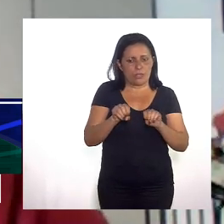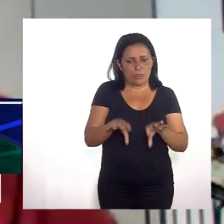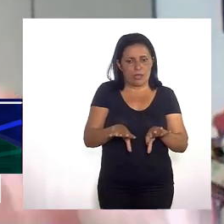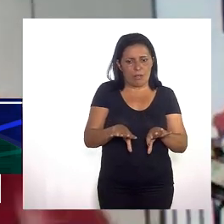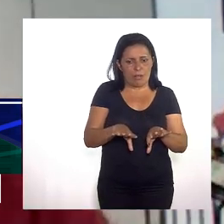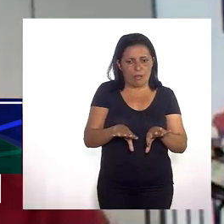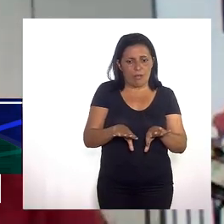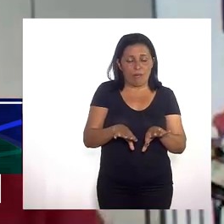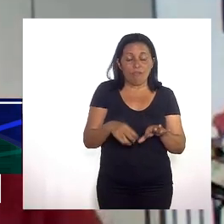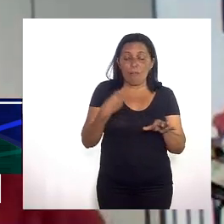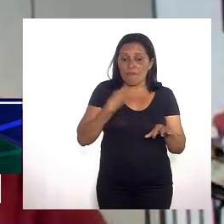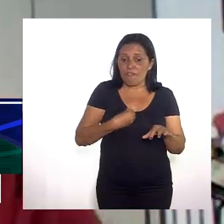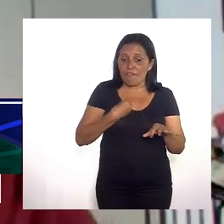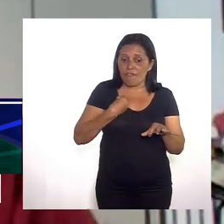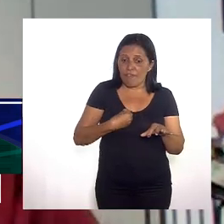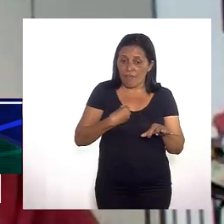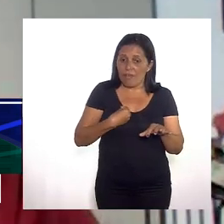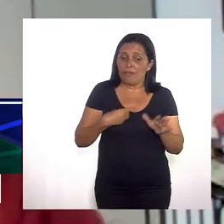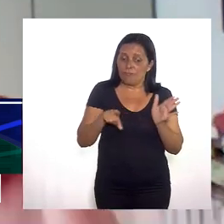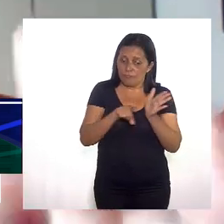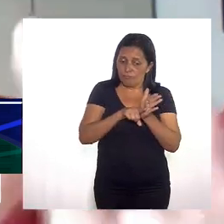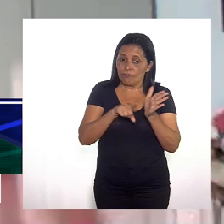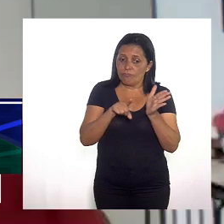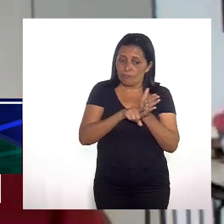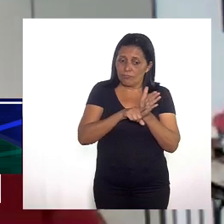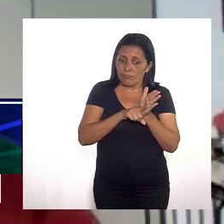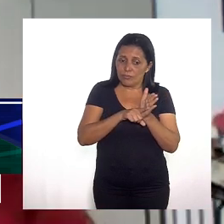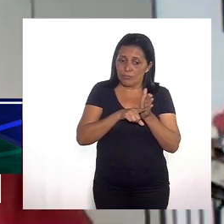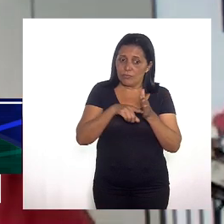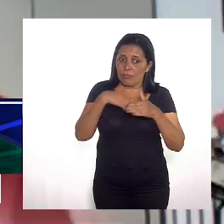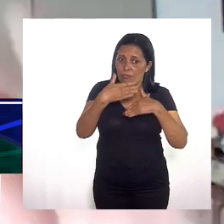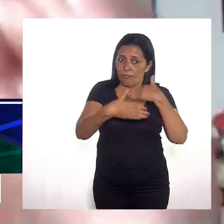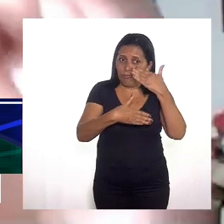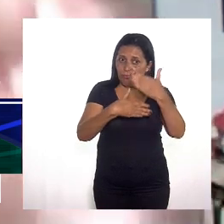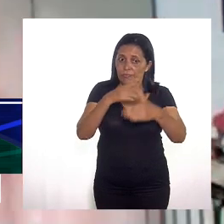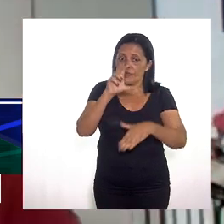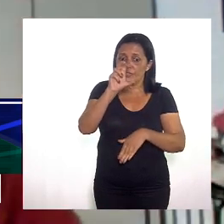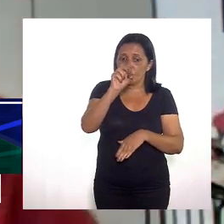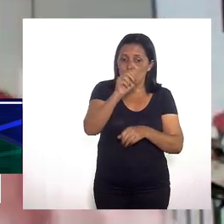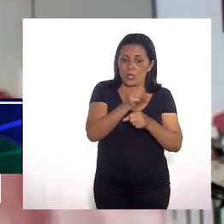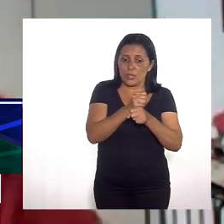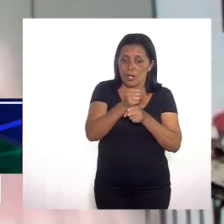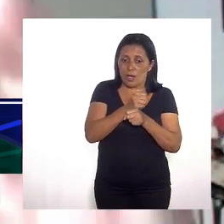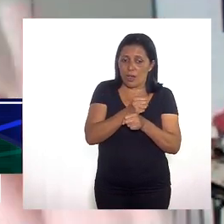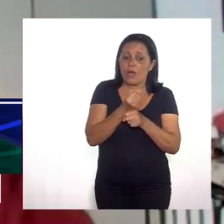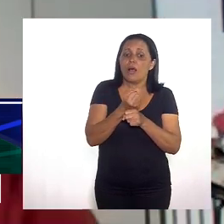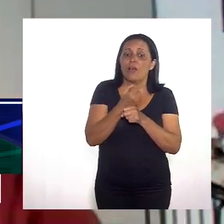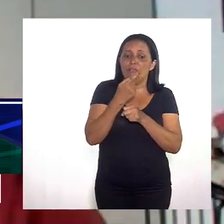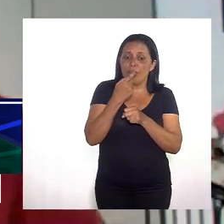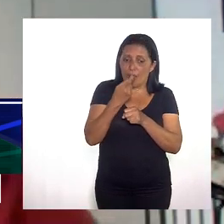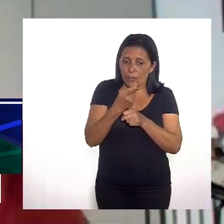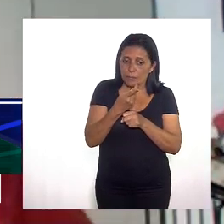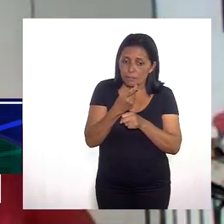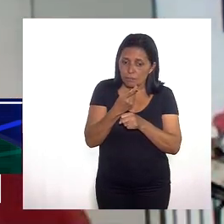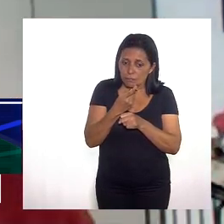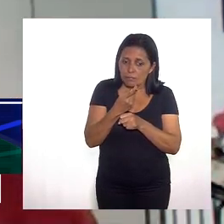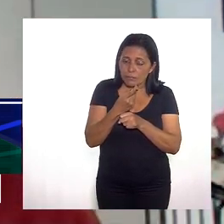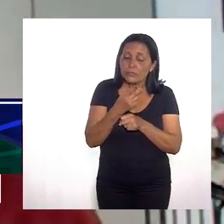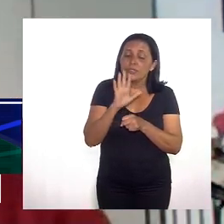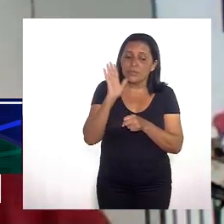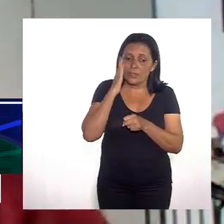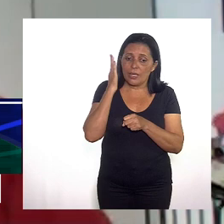impacto negativo na educação dos últimos 50 anos. Concluo repetindo um número da própria rede